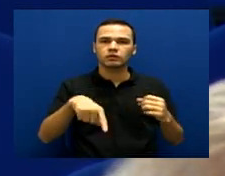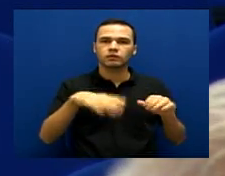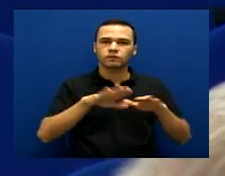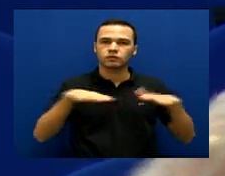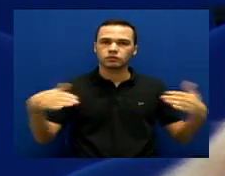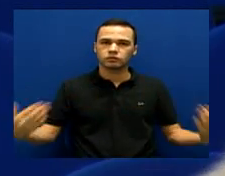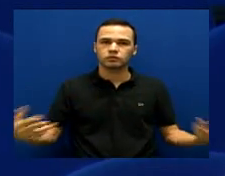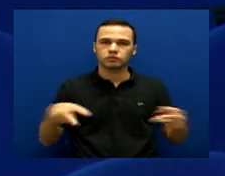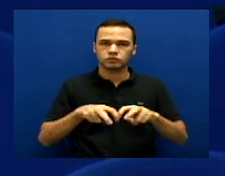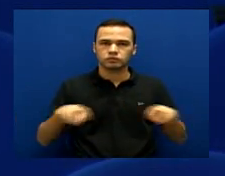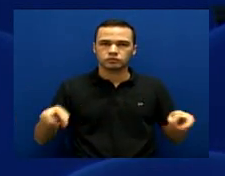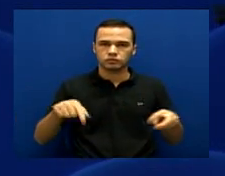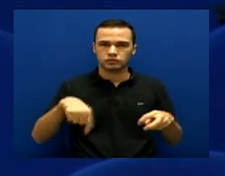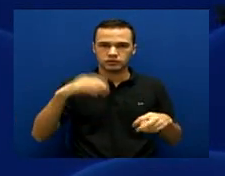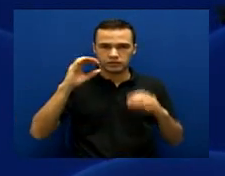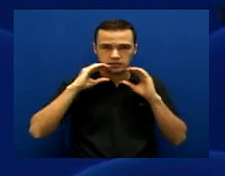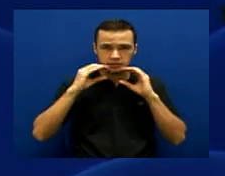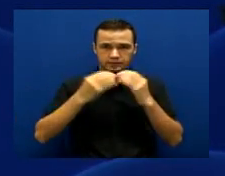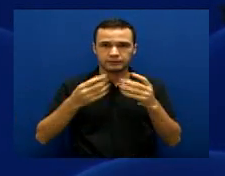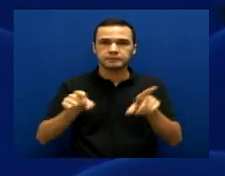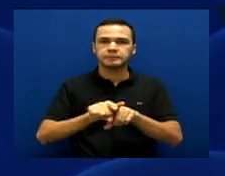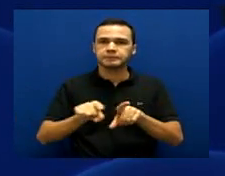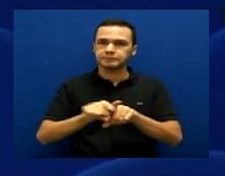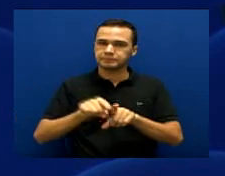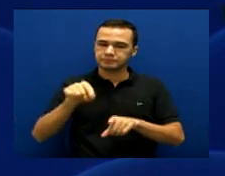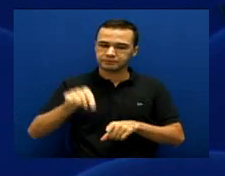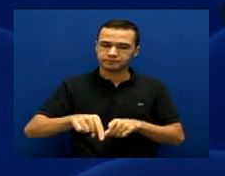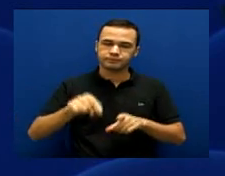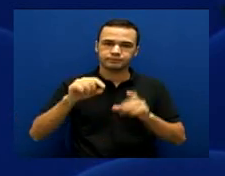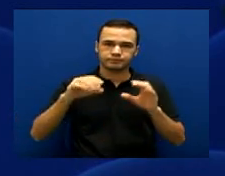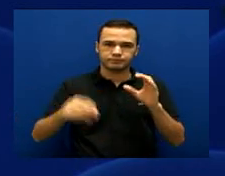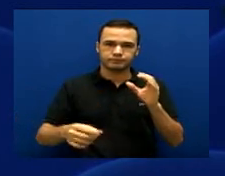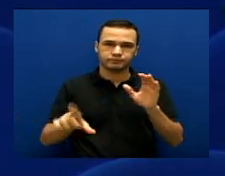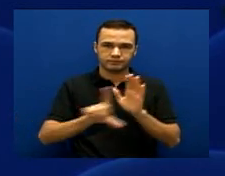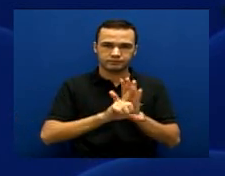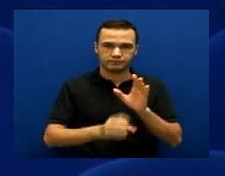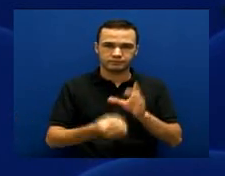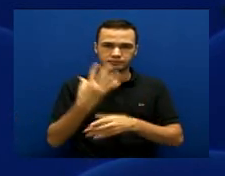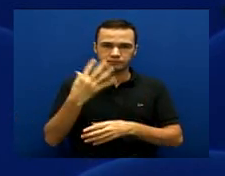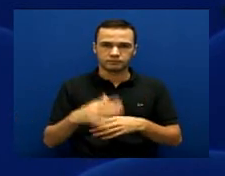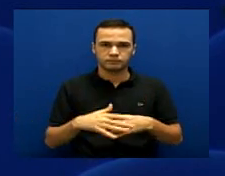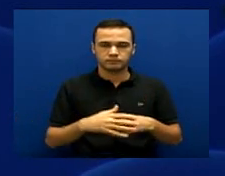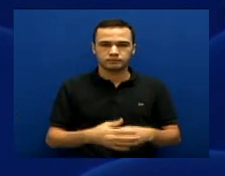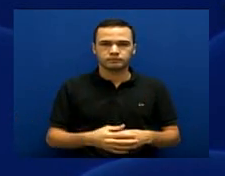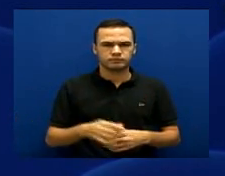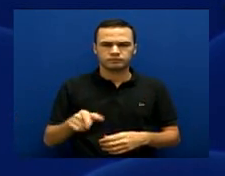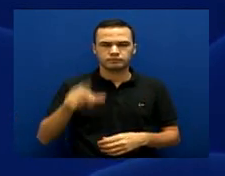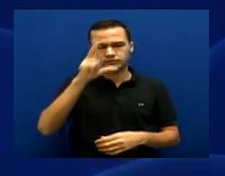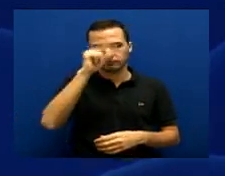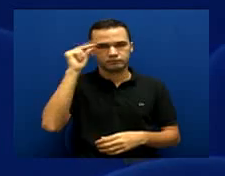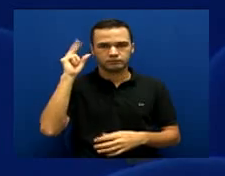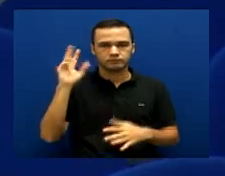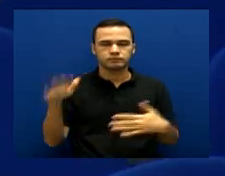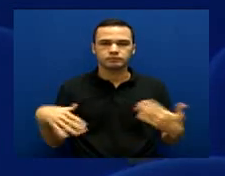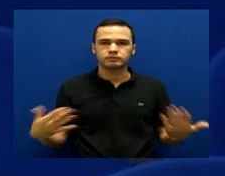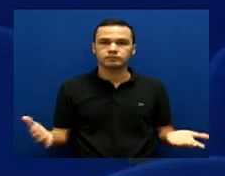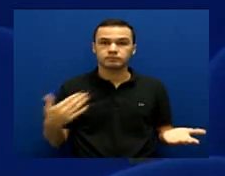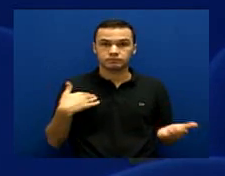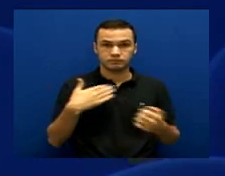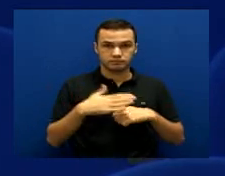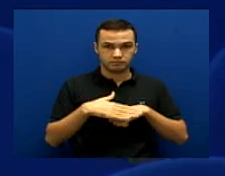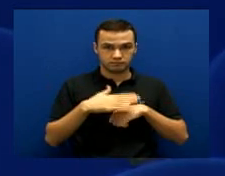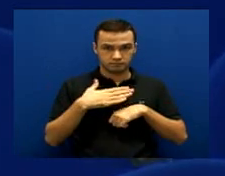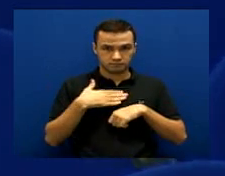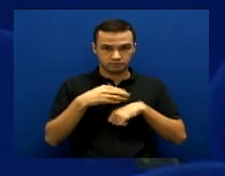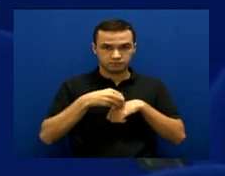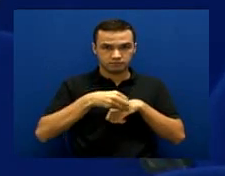dessa casa e para o poder executivo dessa casa então a nível de sugestão ainda